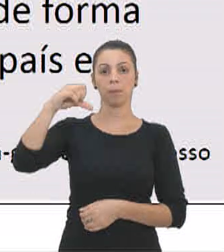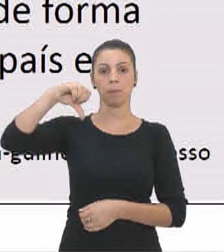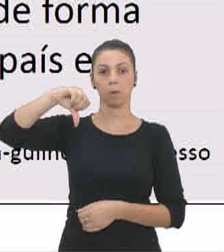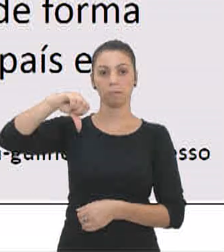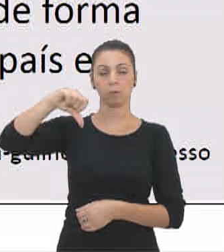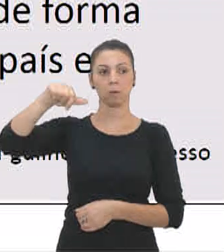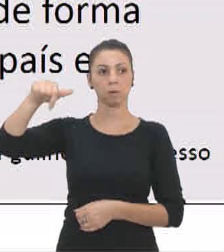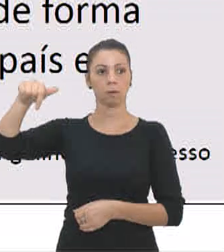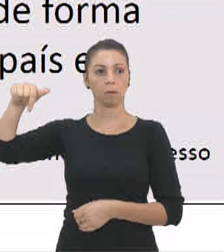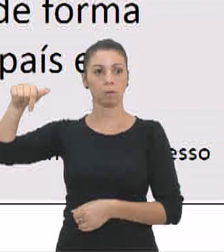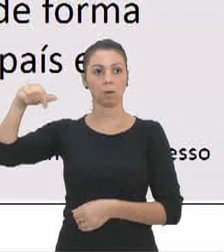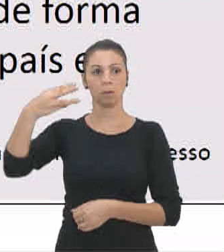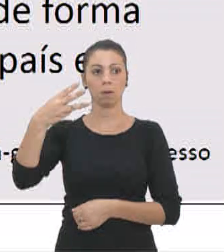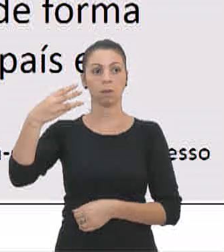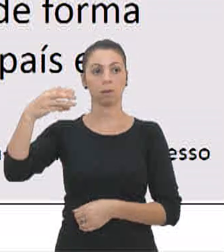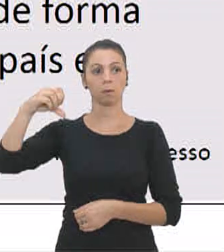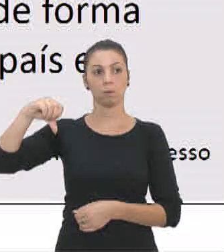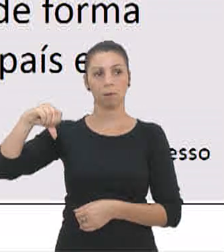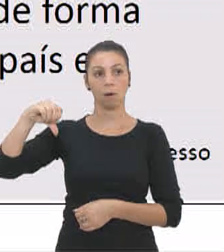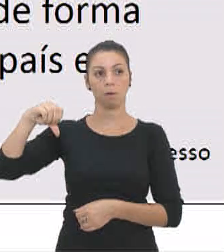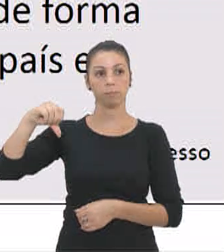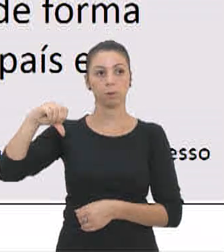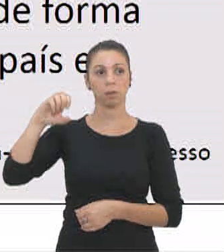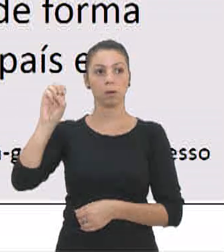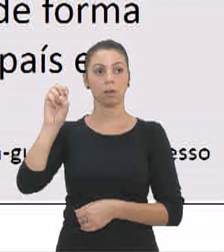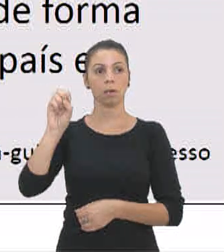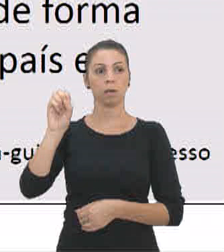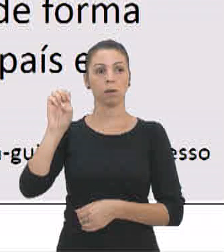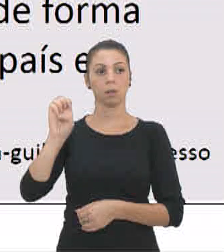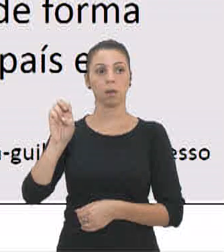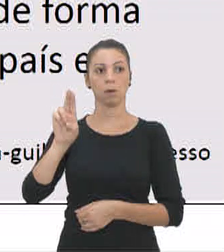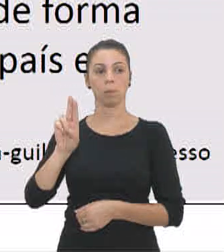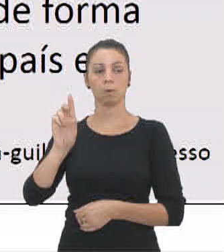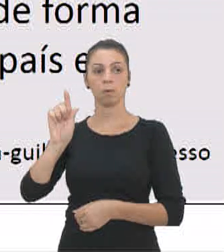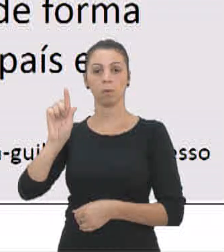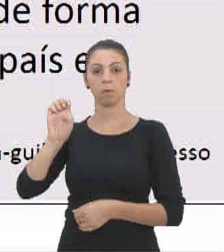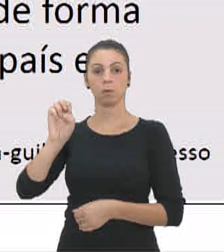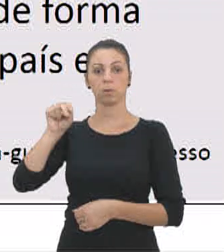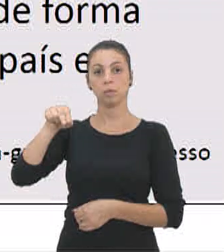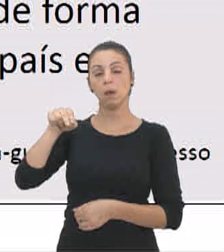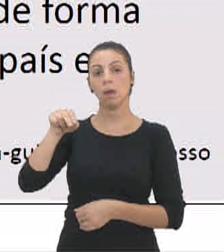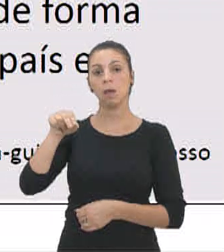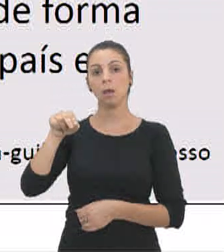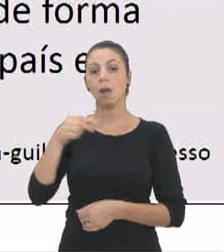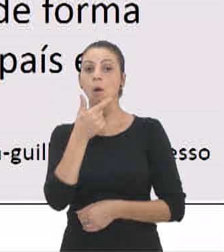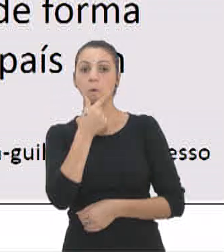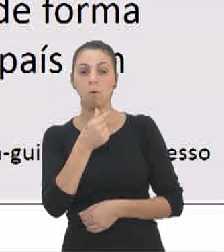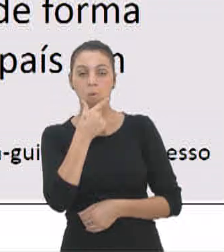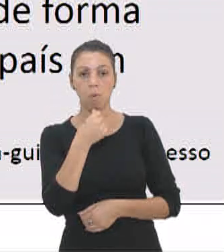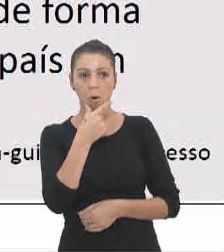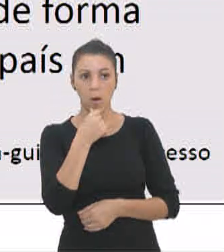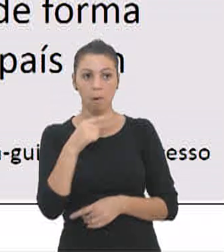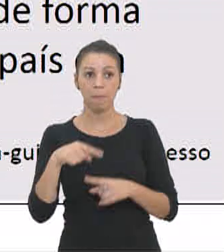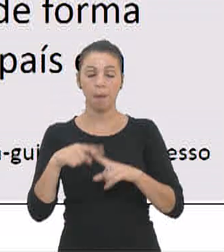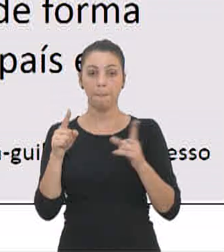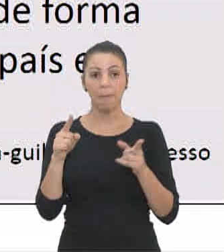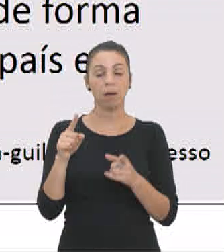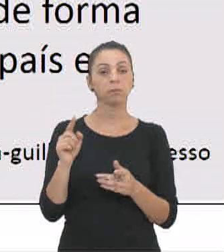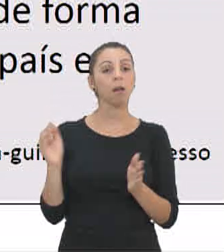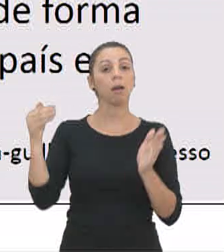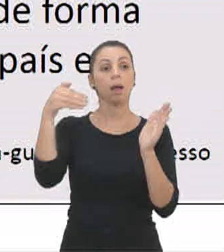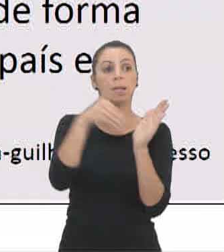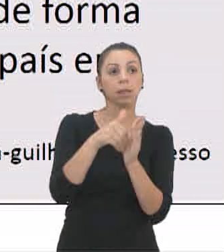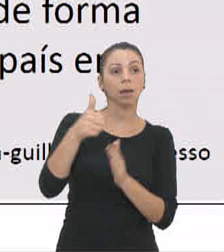1939. Mas as decapitações continuaram de forma privada na França até